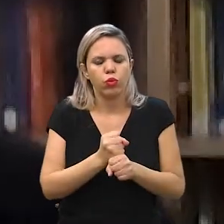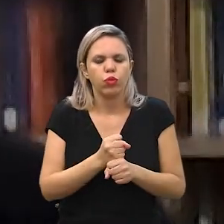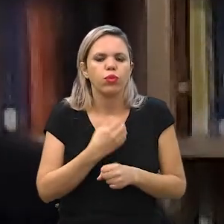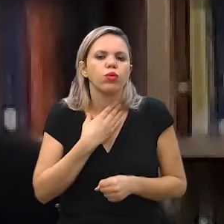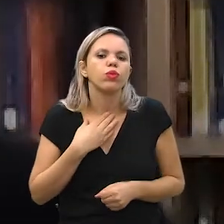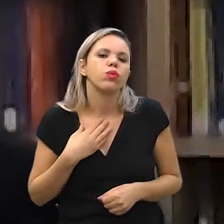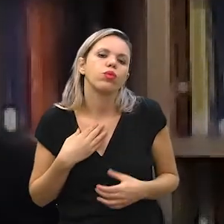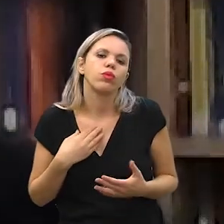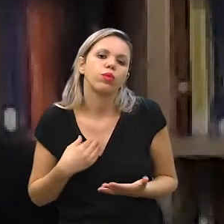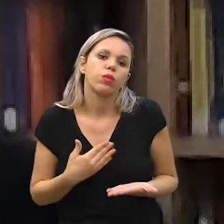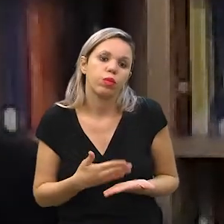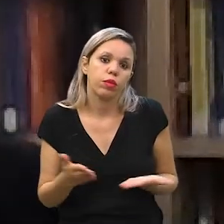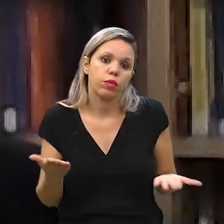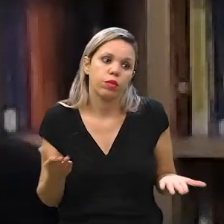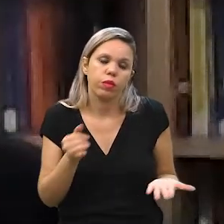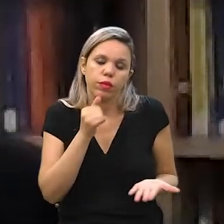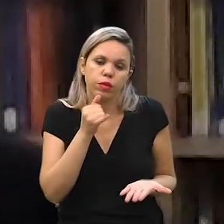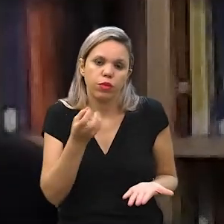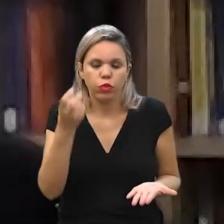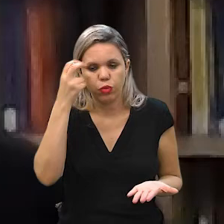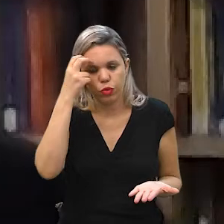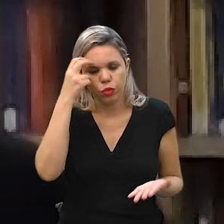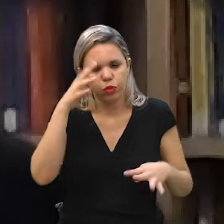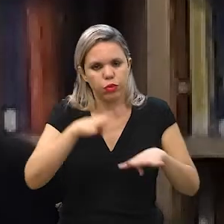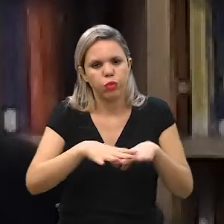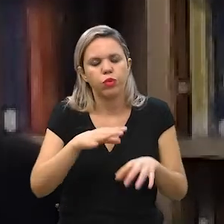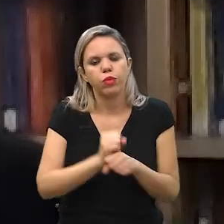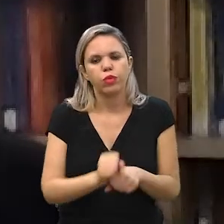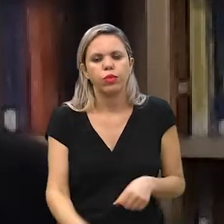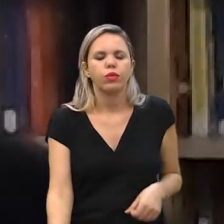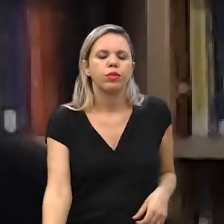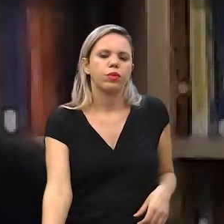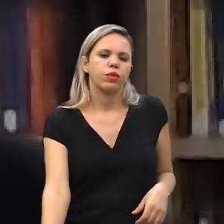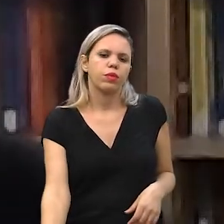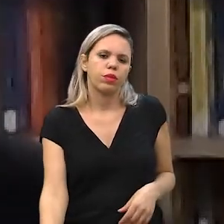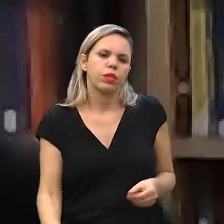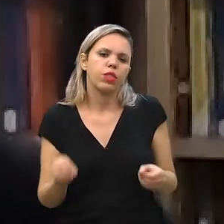início, né? Ou seja, a cultura matemática, ela